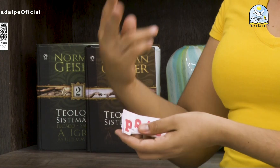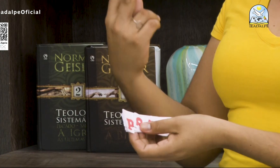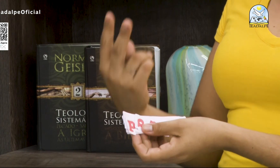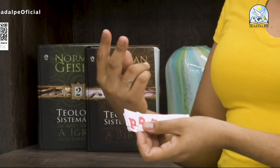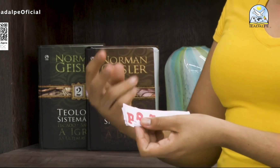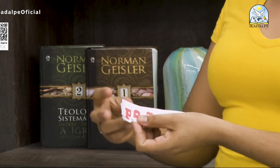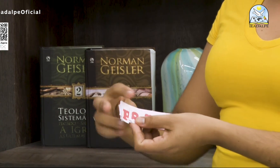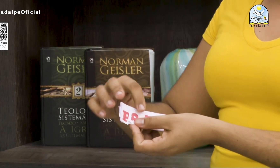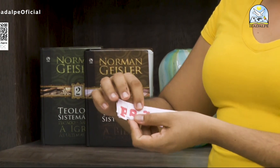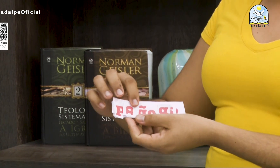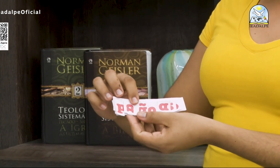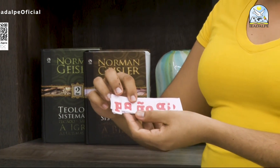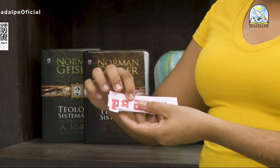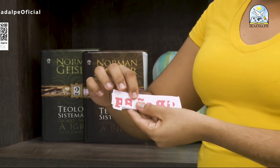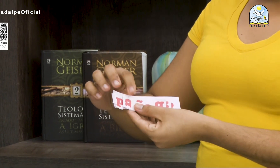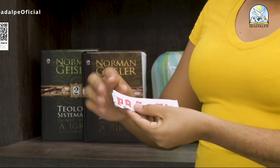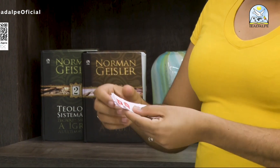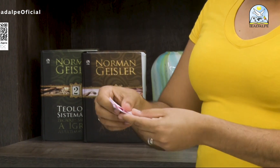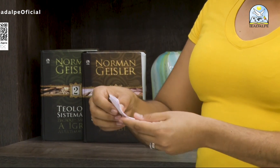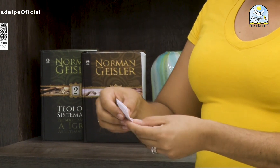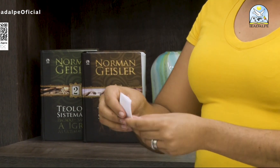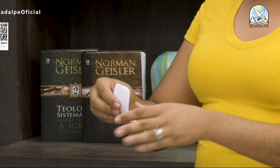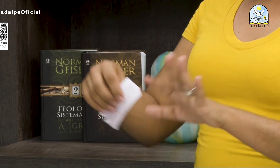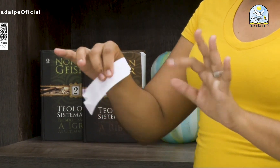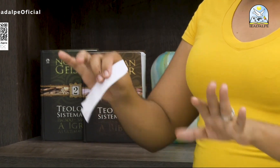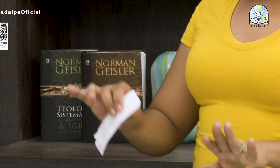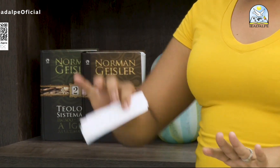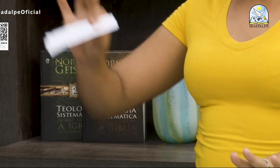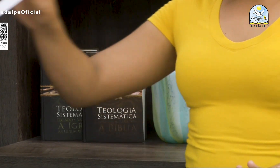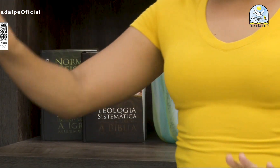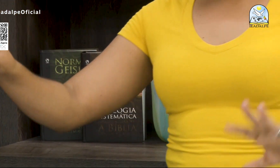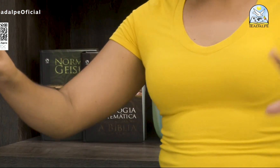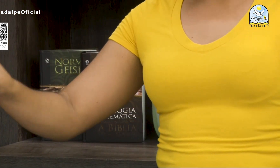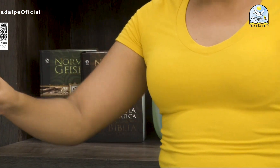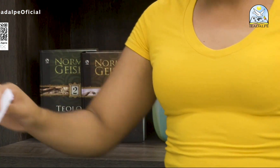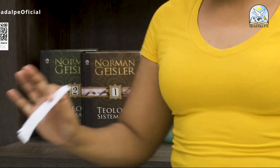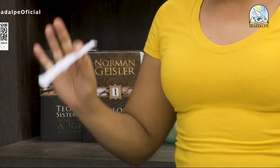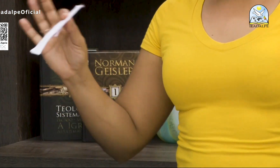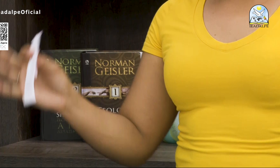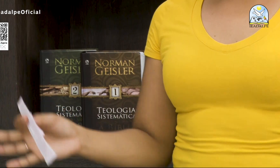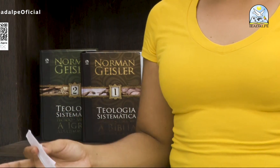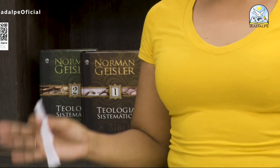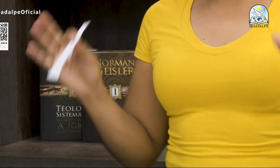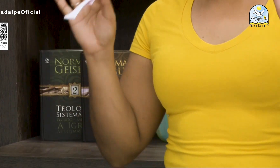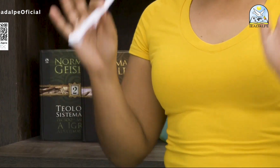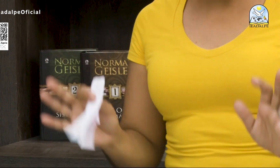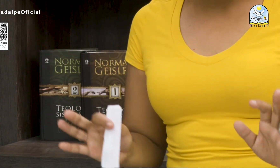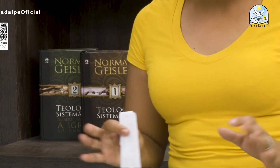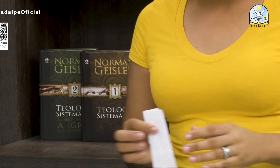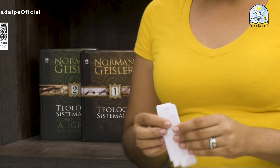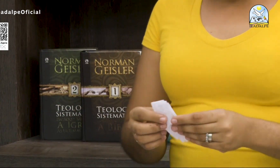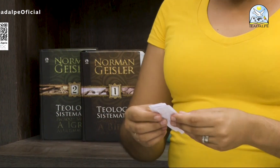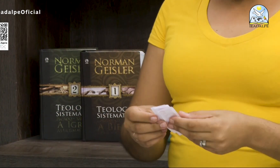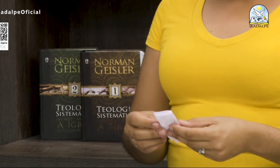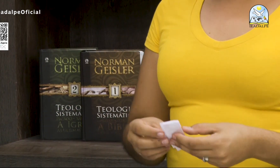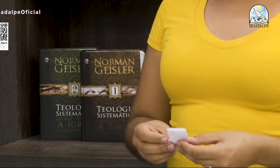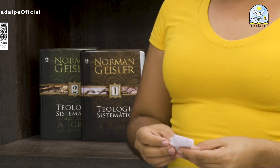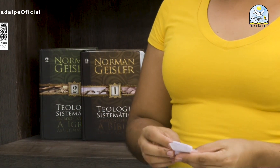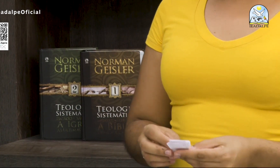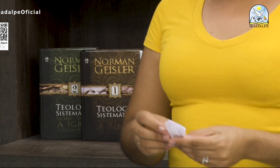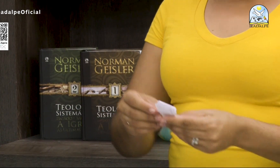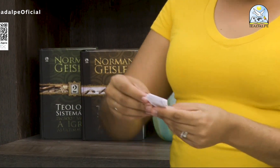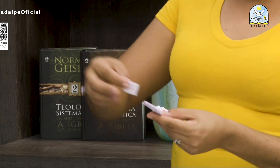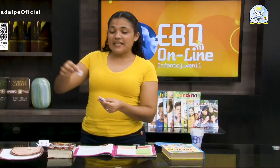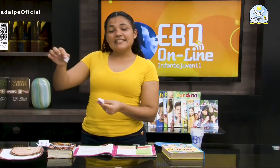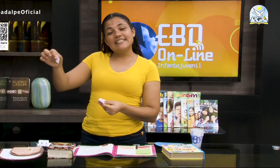classe em dois grupos. Mistura isso aqui, dá para cada grupo um. Quem terminar primeiro ganha.